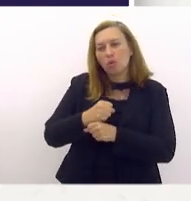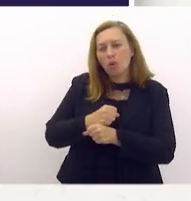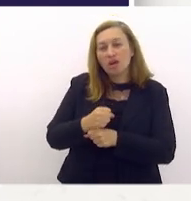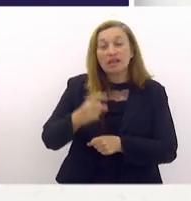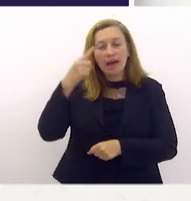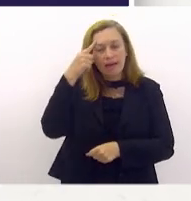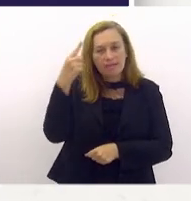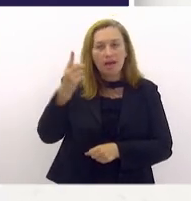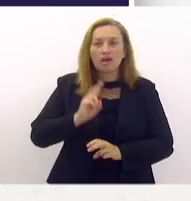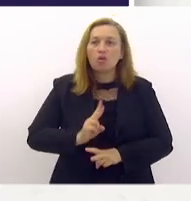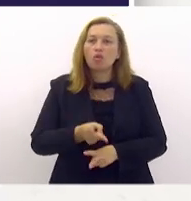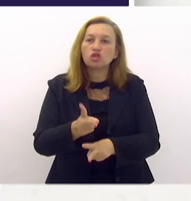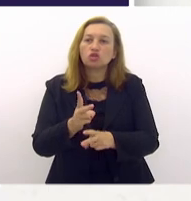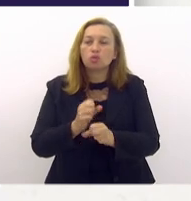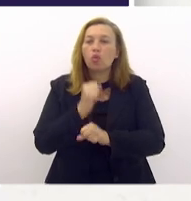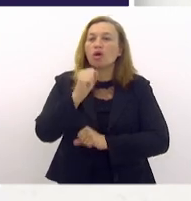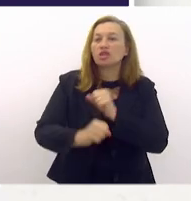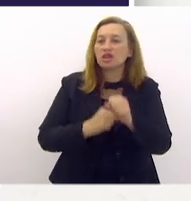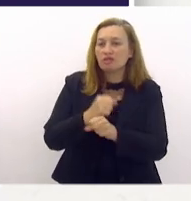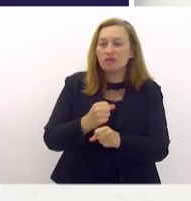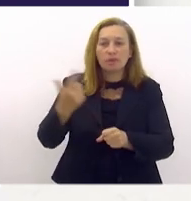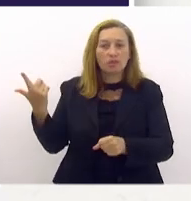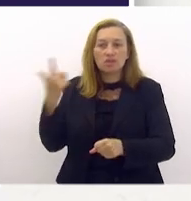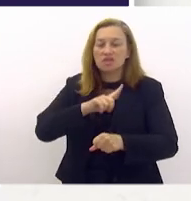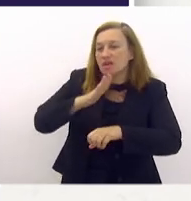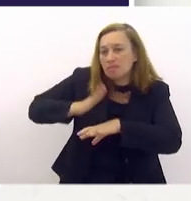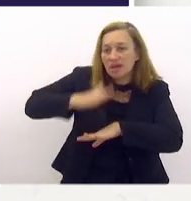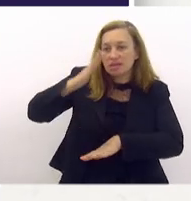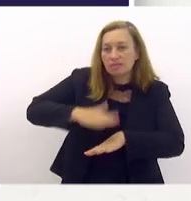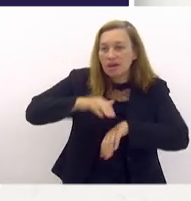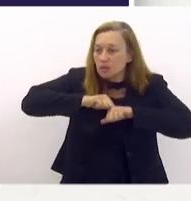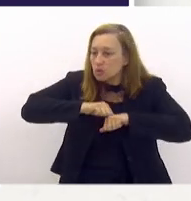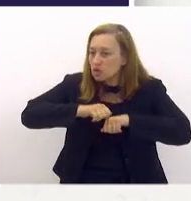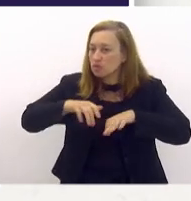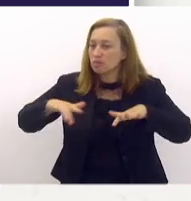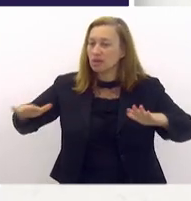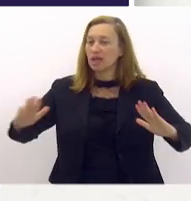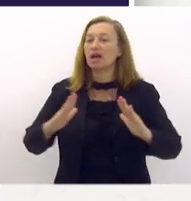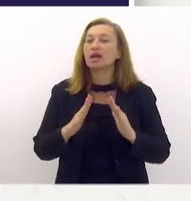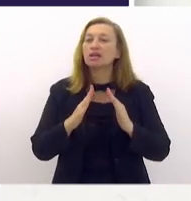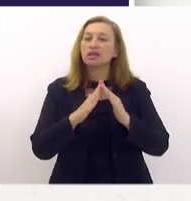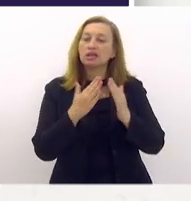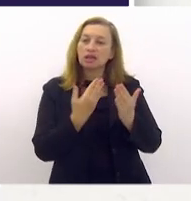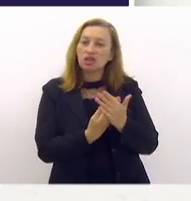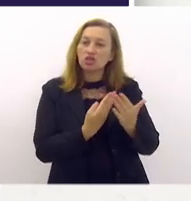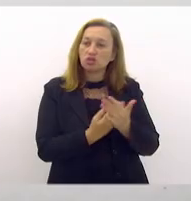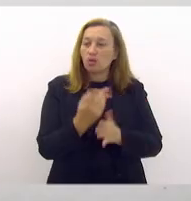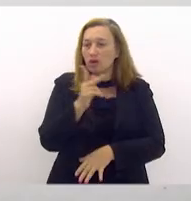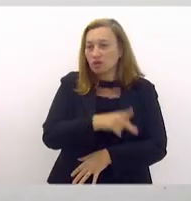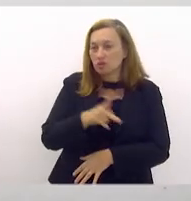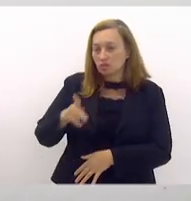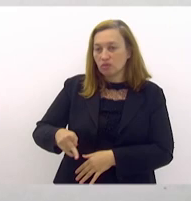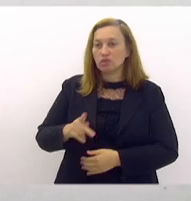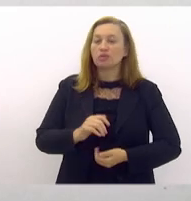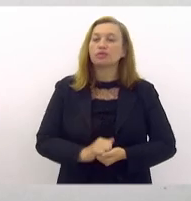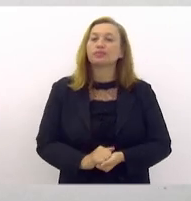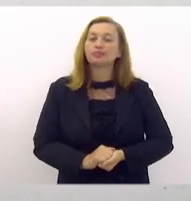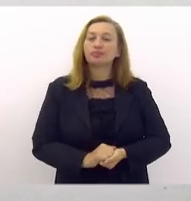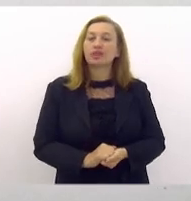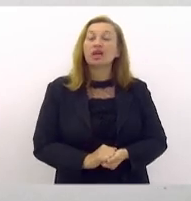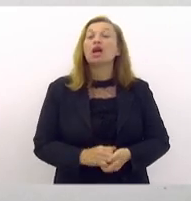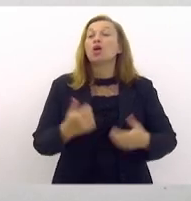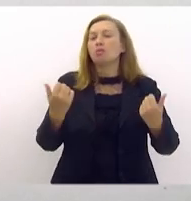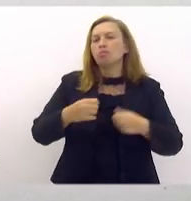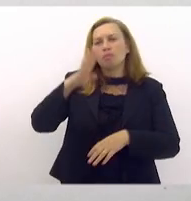ideia é que a gente continue ano que vem para conseguir atingir ainda mais esses professores que estão na rede pública. E aí